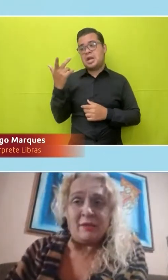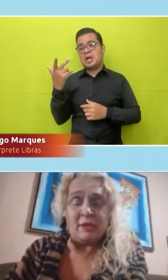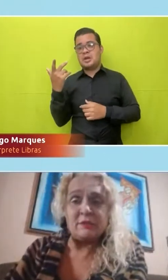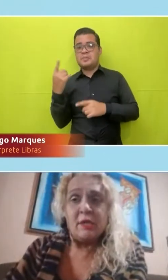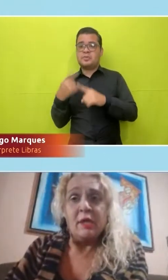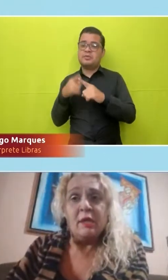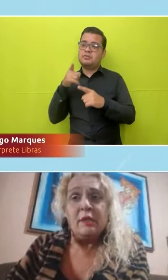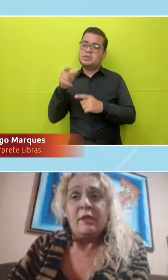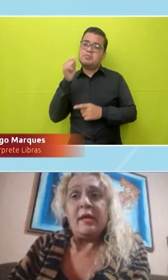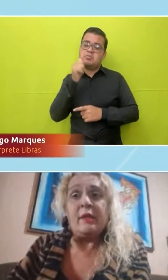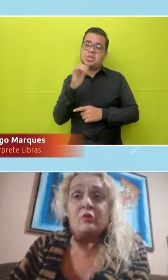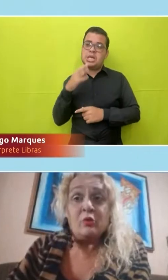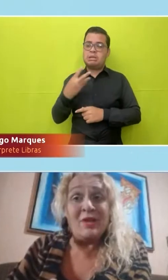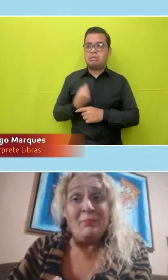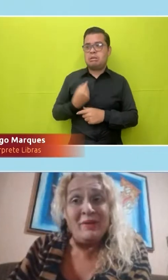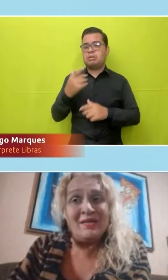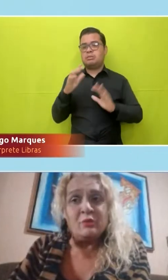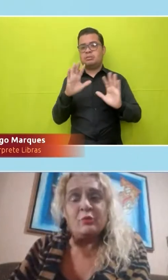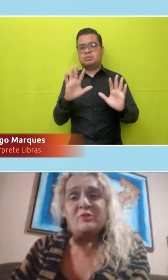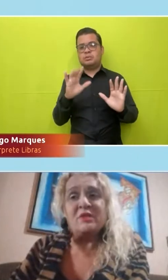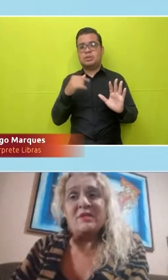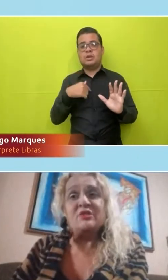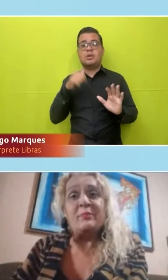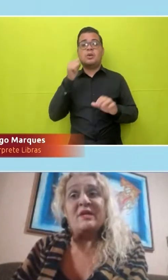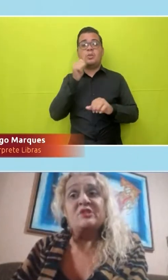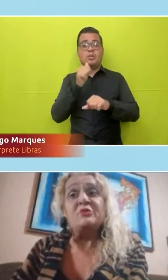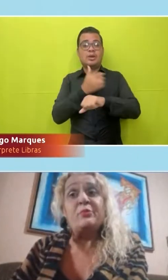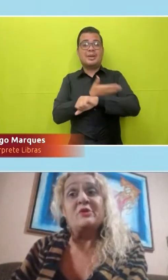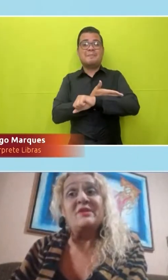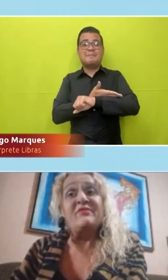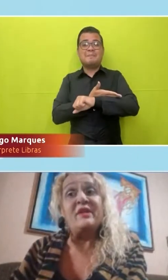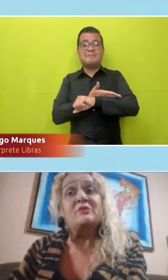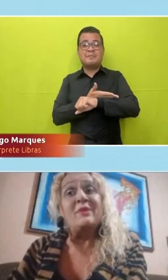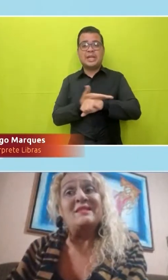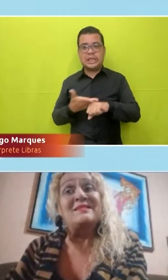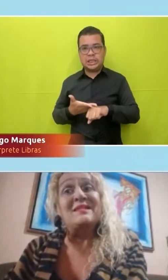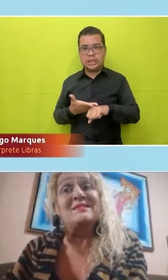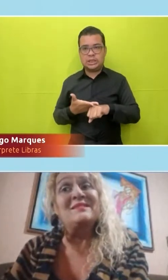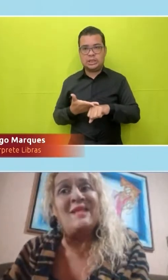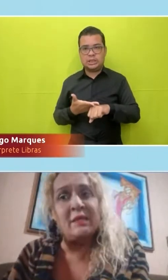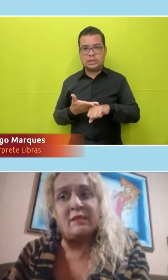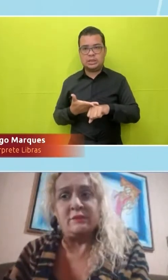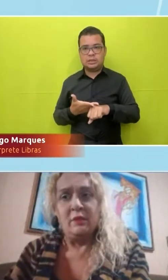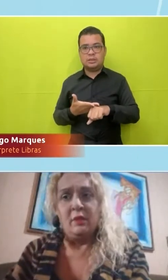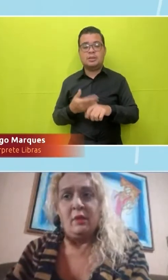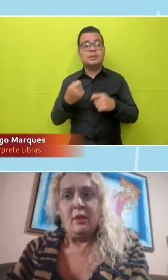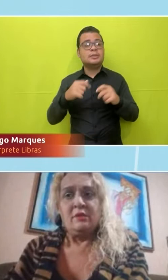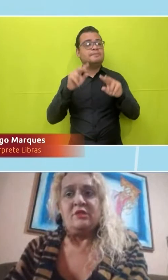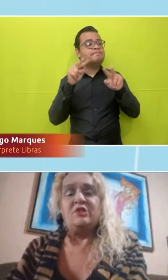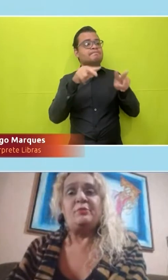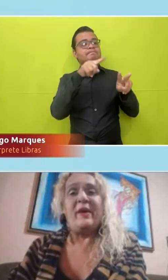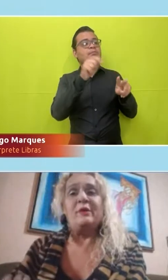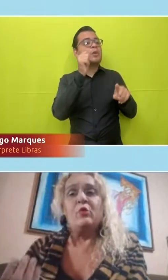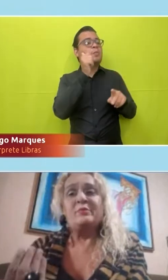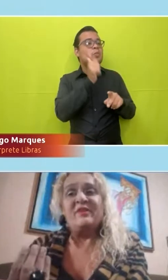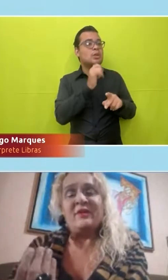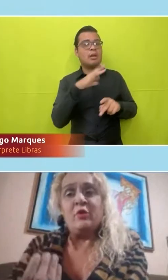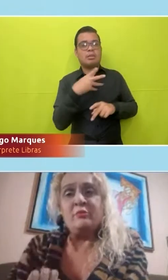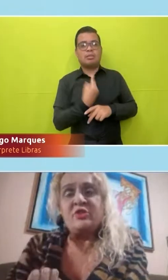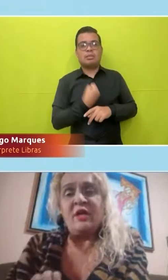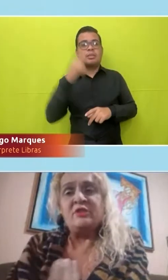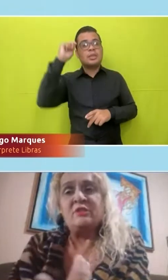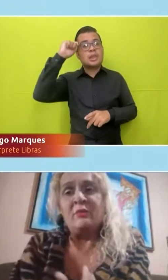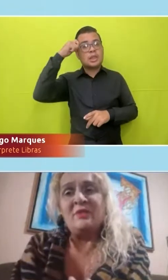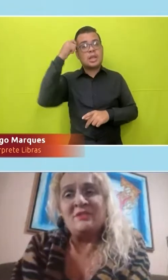mulher trans. Né? Não, eu sou uma mulher branca, eu estou puxando a sardinha para que a gente possa ver as mulheres trans negras. Se a gente pega no